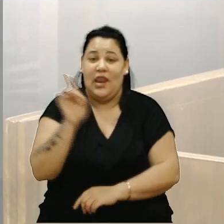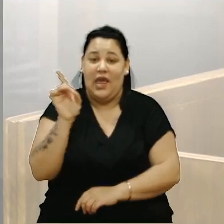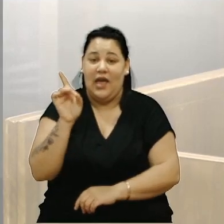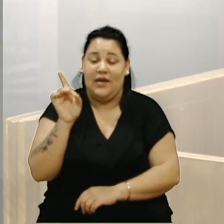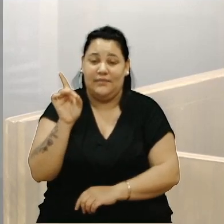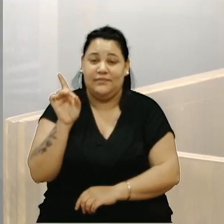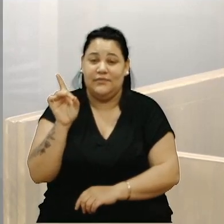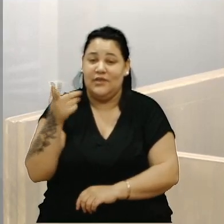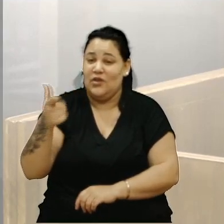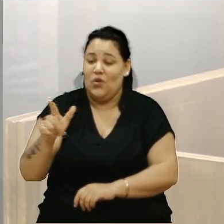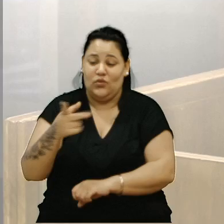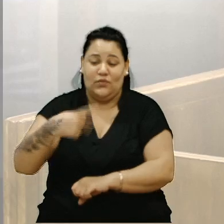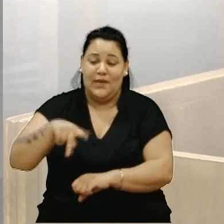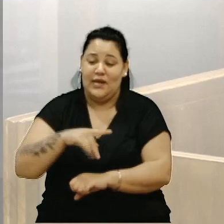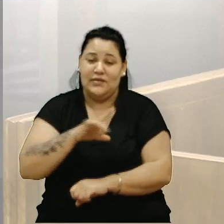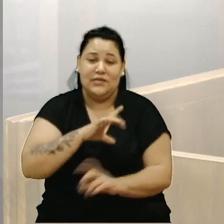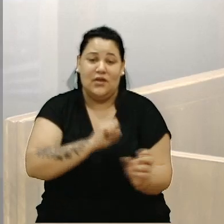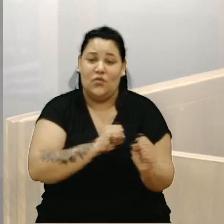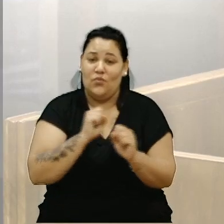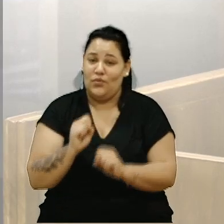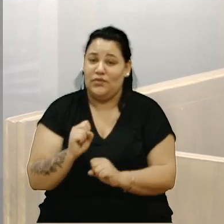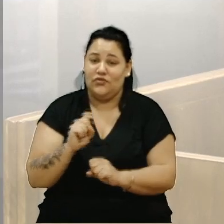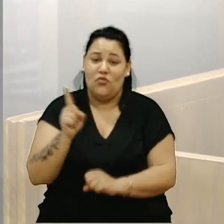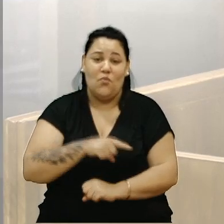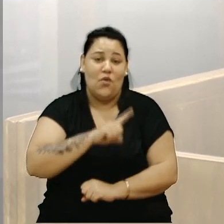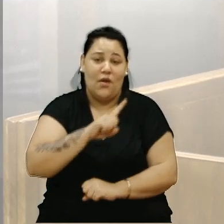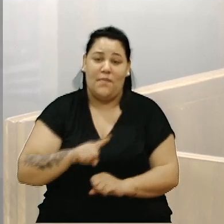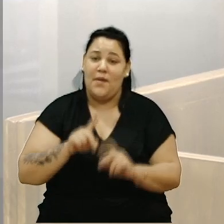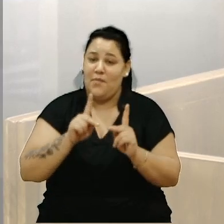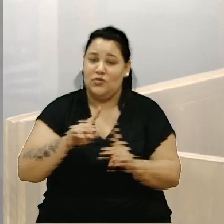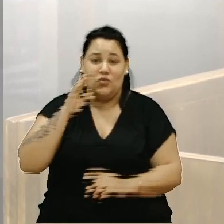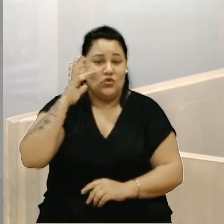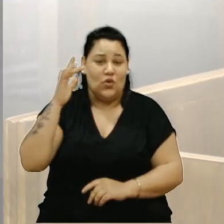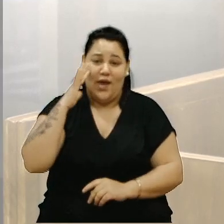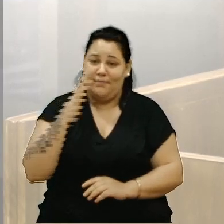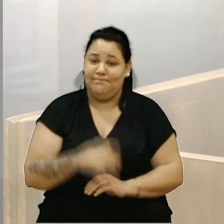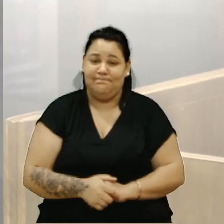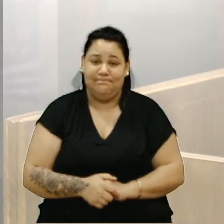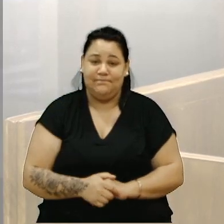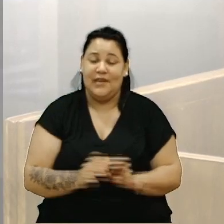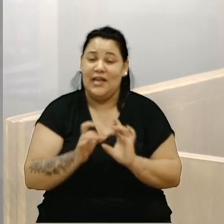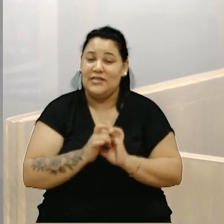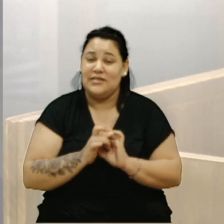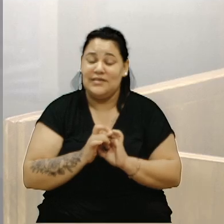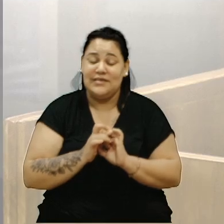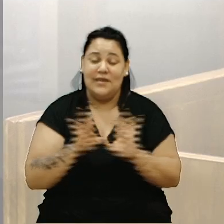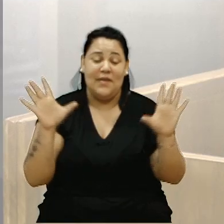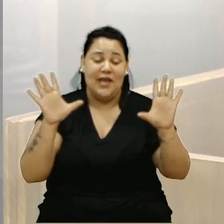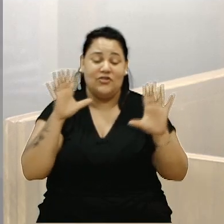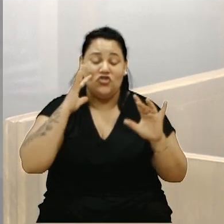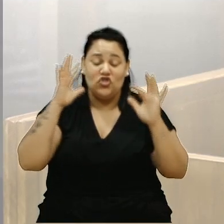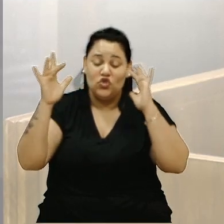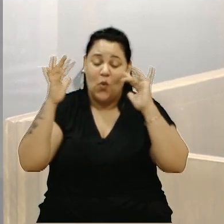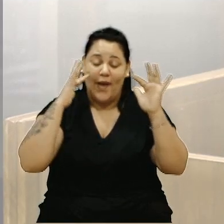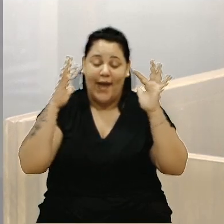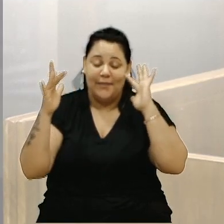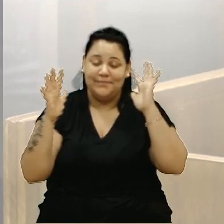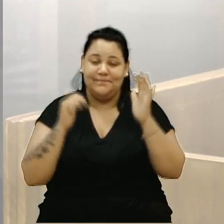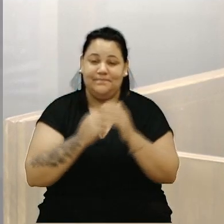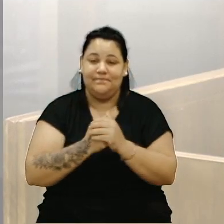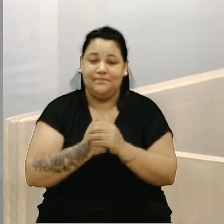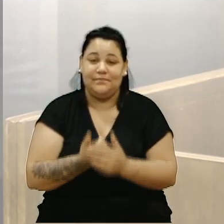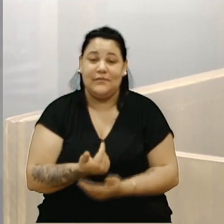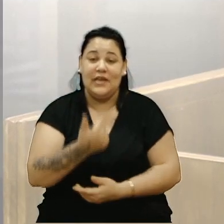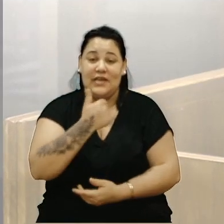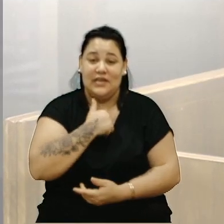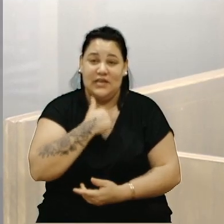o poder de impedir as pessoas de sonhar. A liberdade de sonhar. E eu,